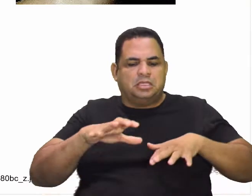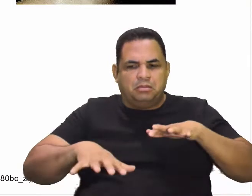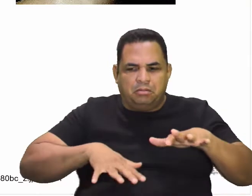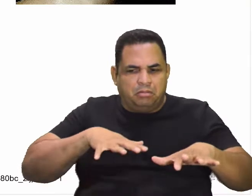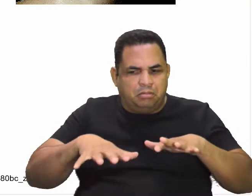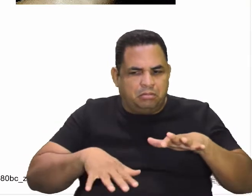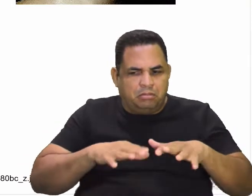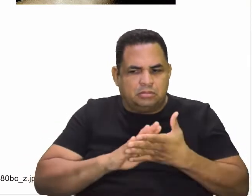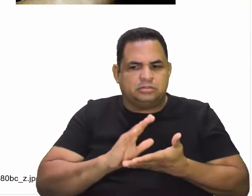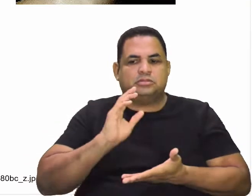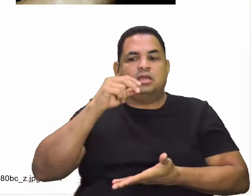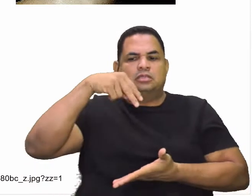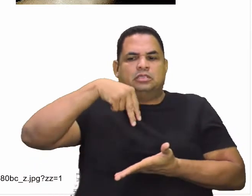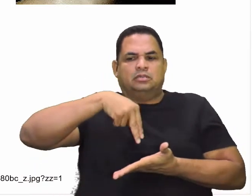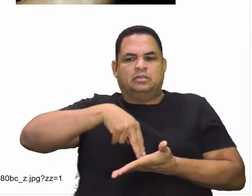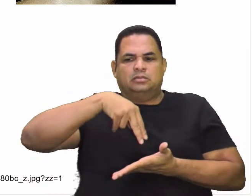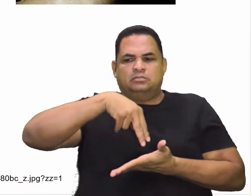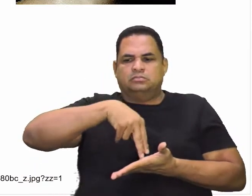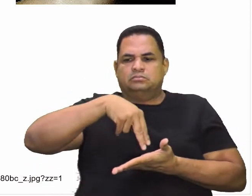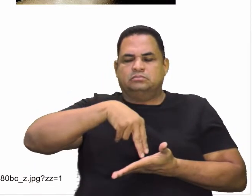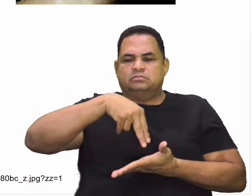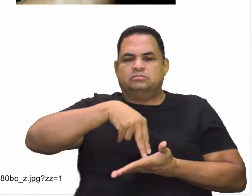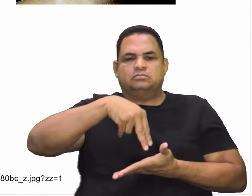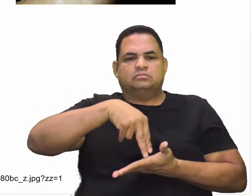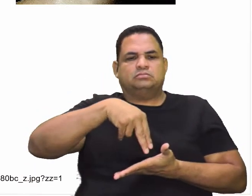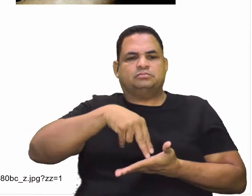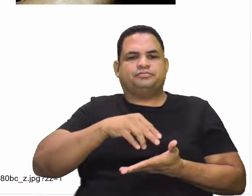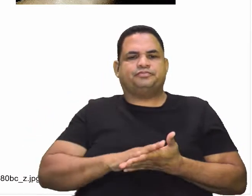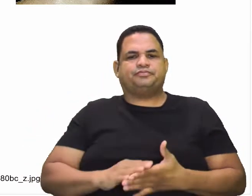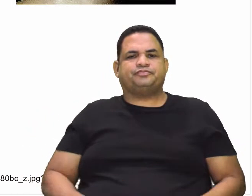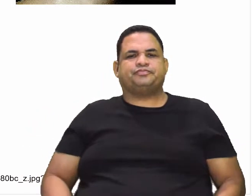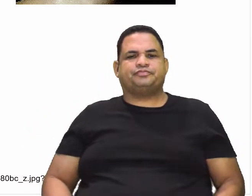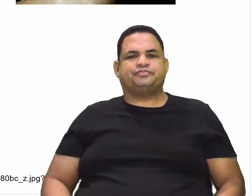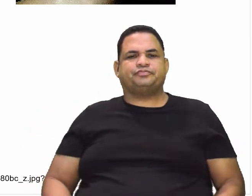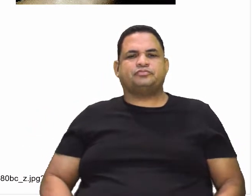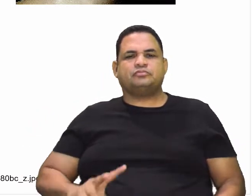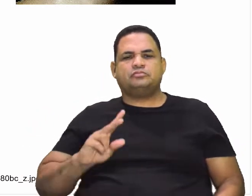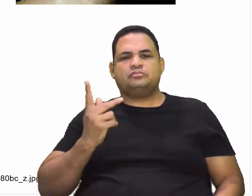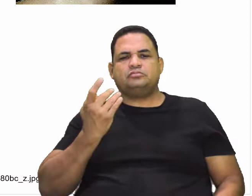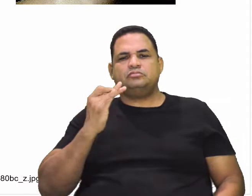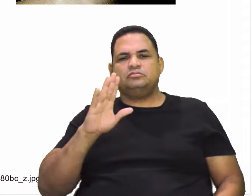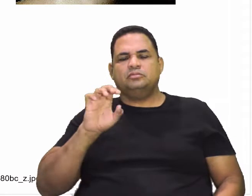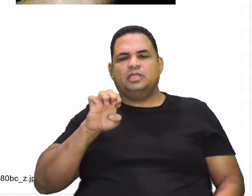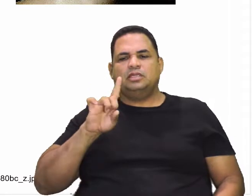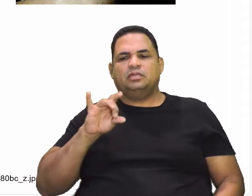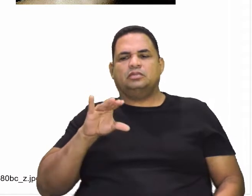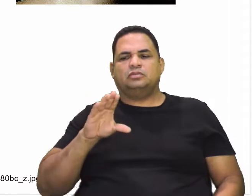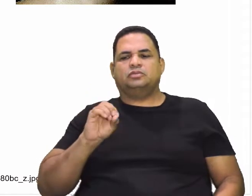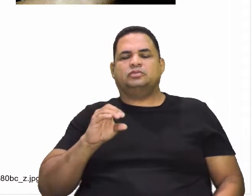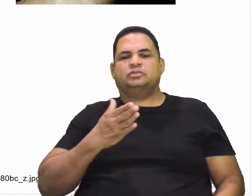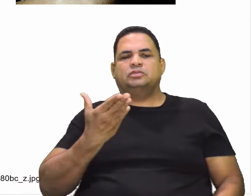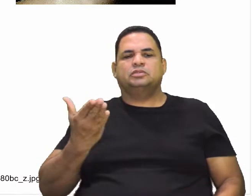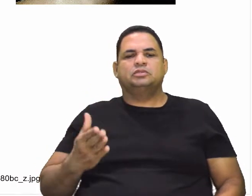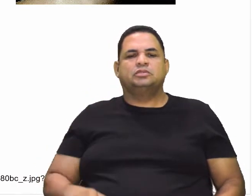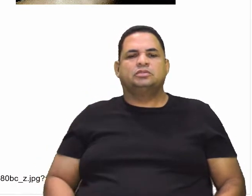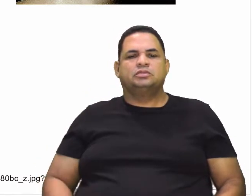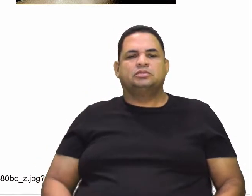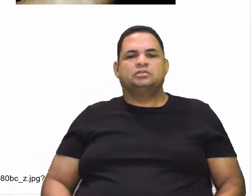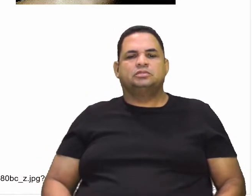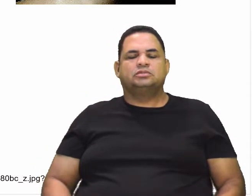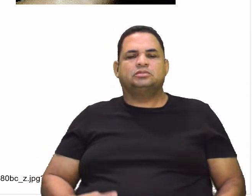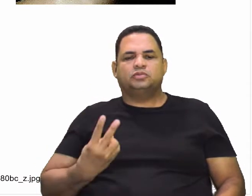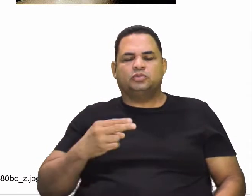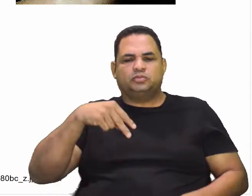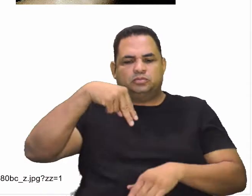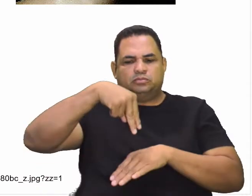agachado. Ele já andava em pé, então ele era um Homo erectus. Era bípedes